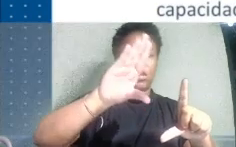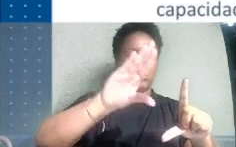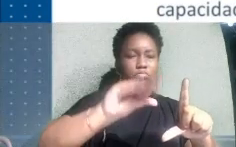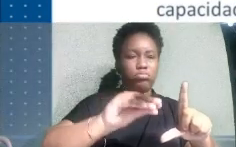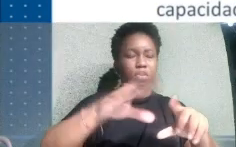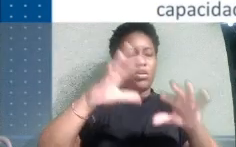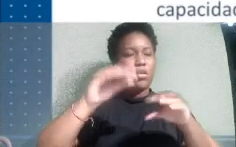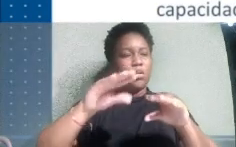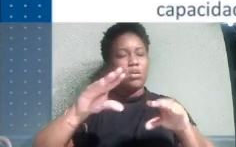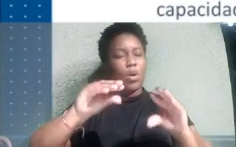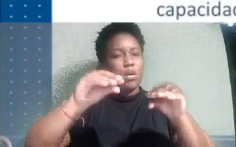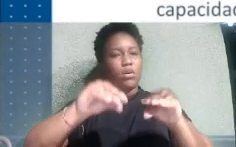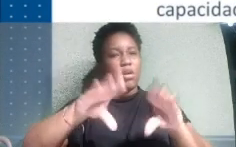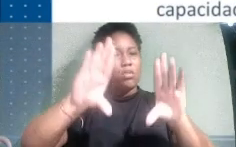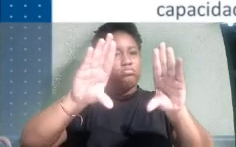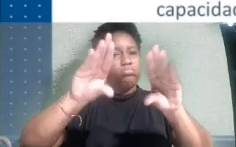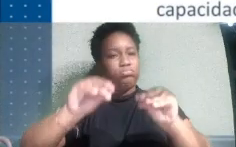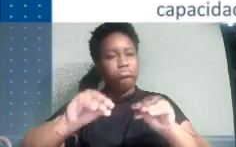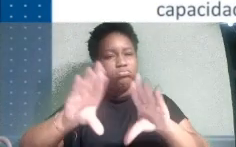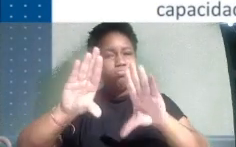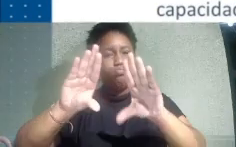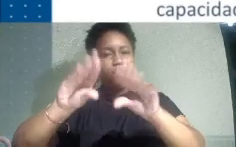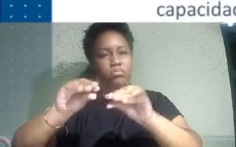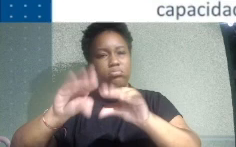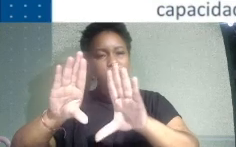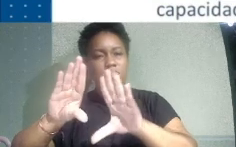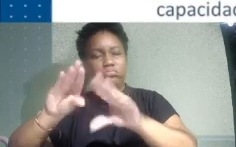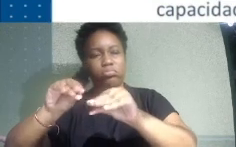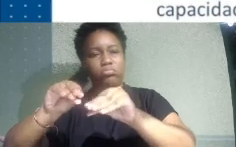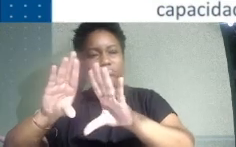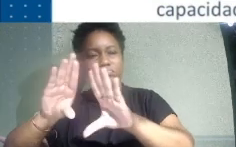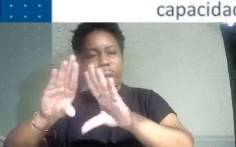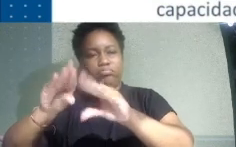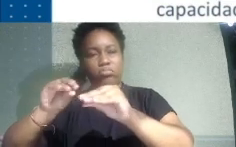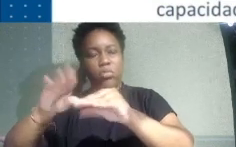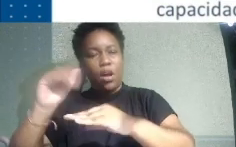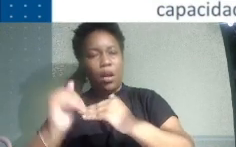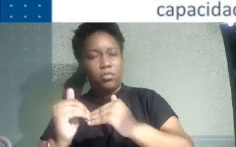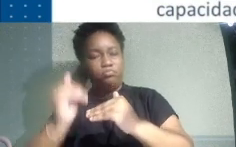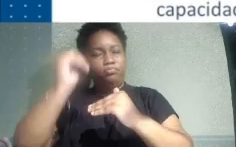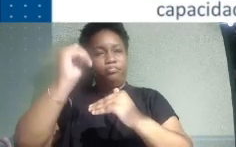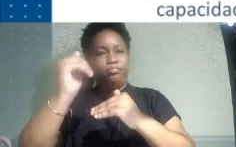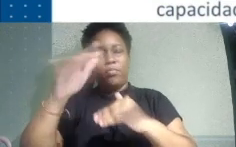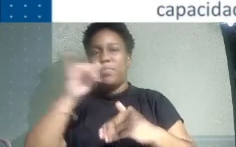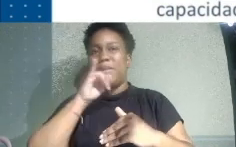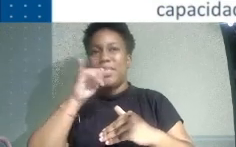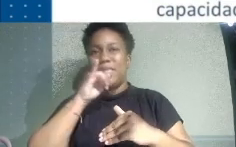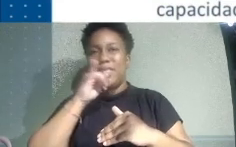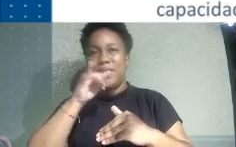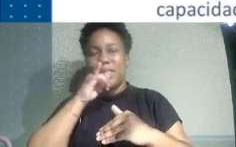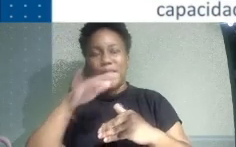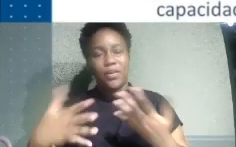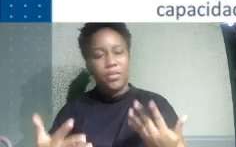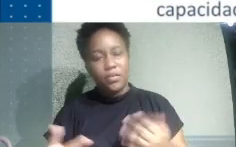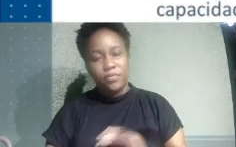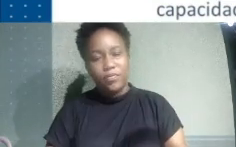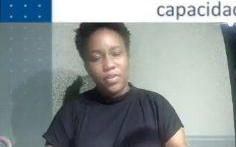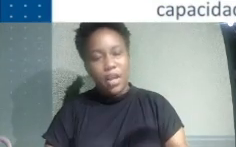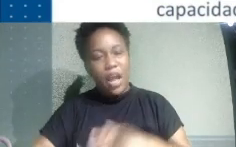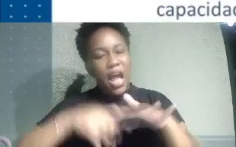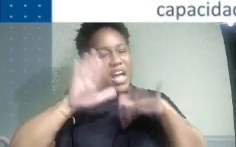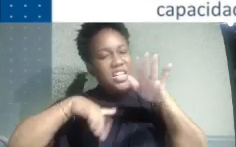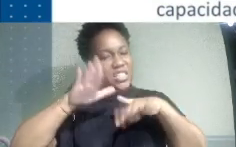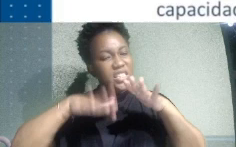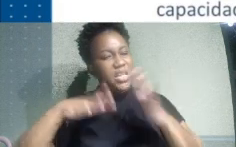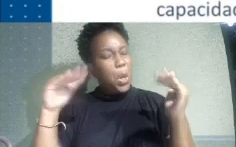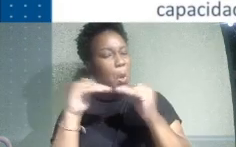que desligam caso a energia solicitada seja superior à capacidade do circuito dimensionado. De repente, onde você mora